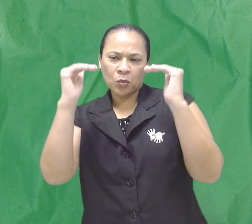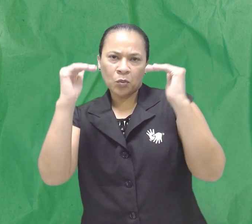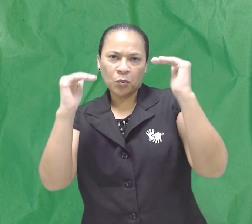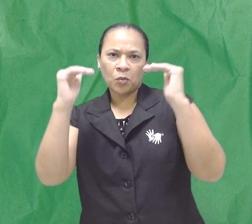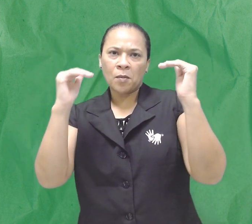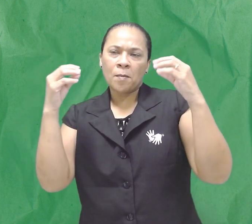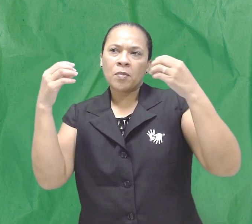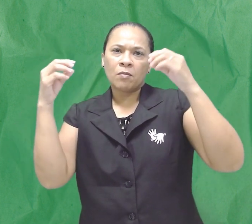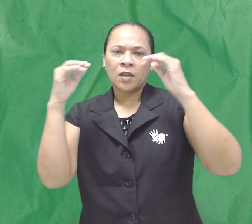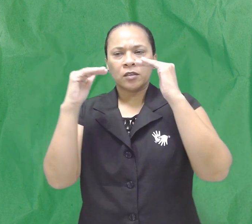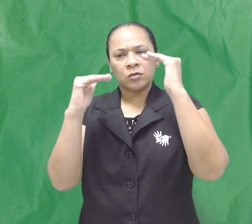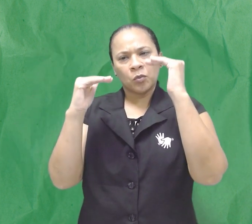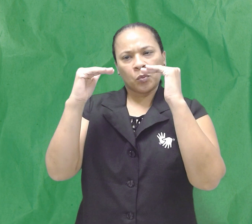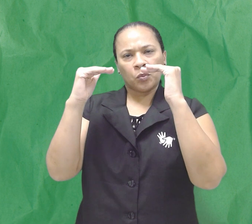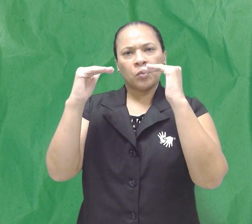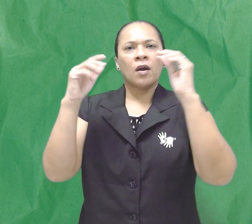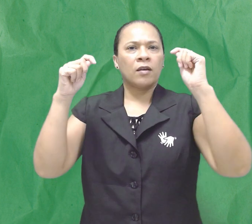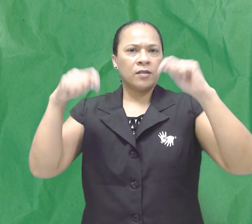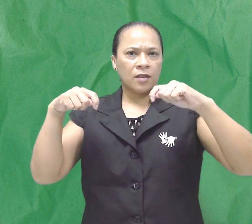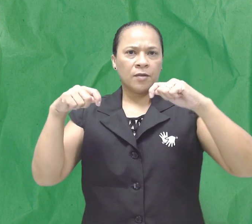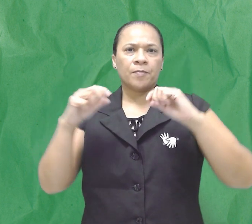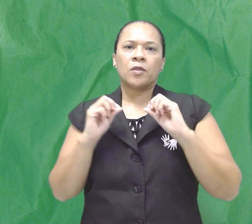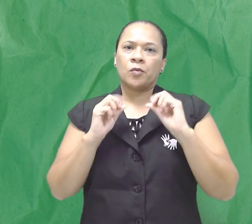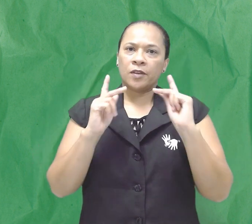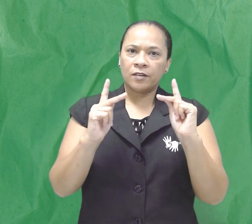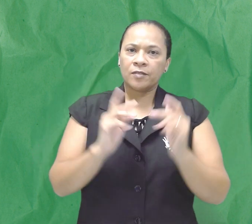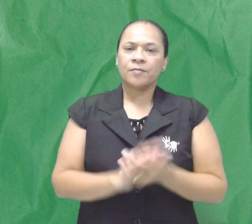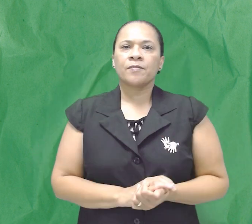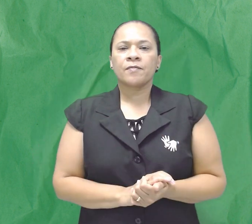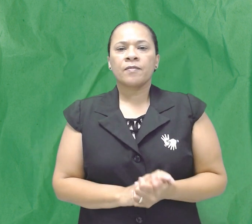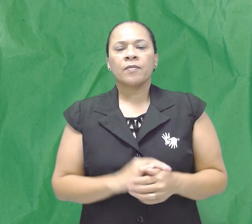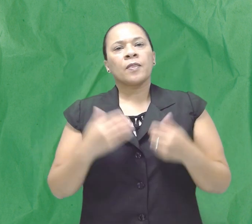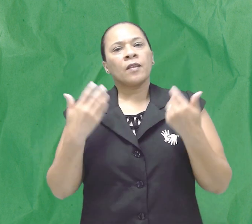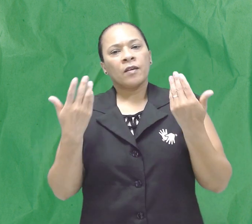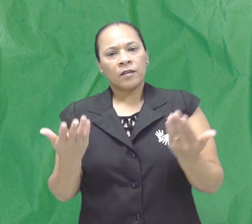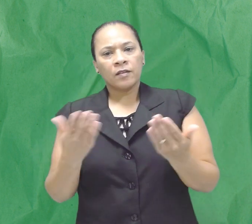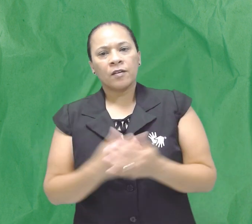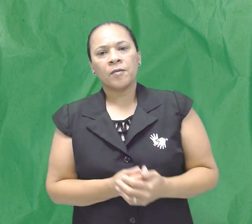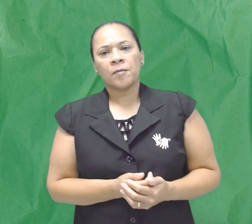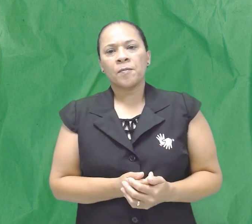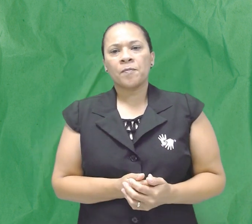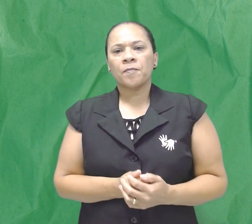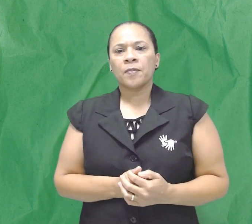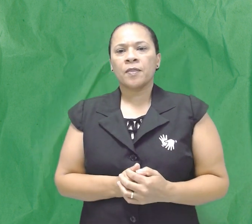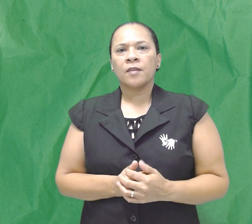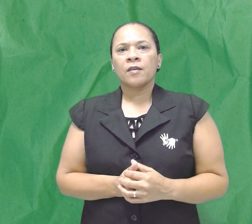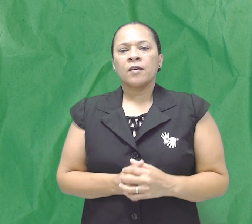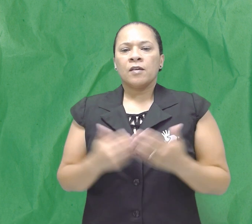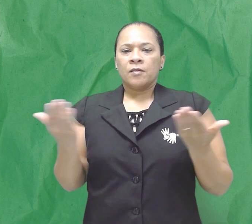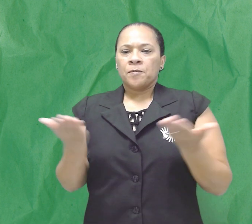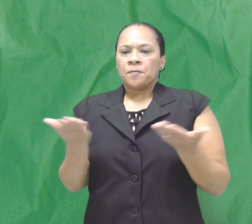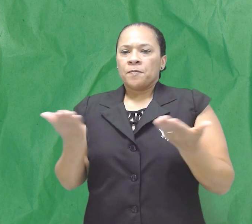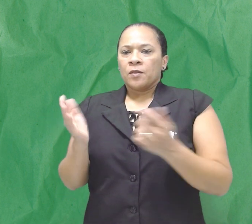de equivalência dessa reação em questão. Ok, pessoal? Bom, então podemos agora